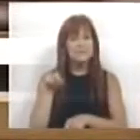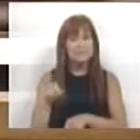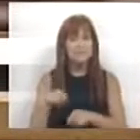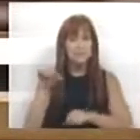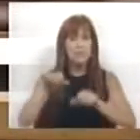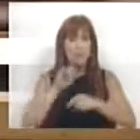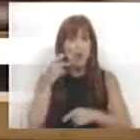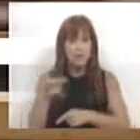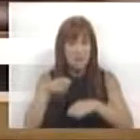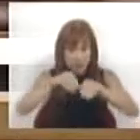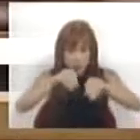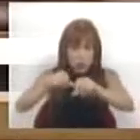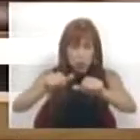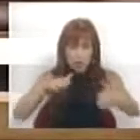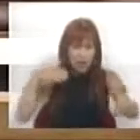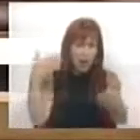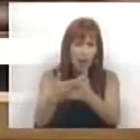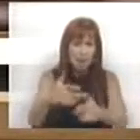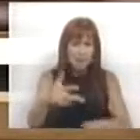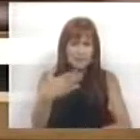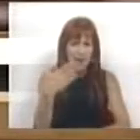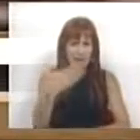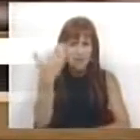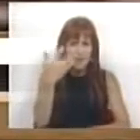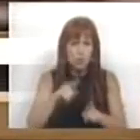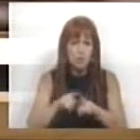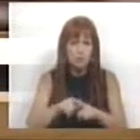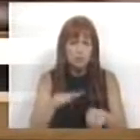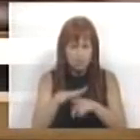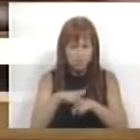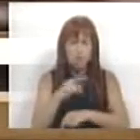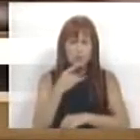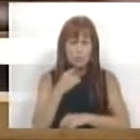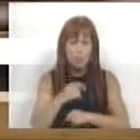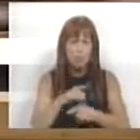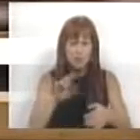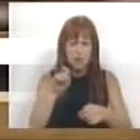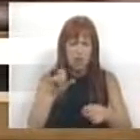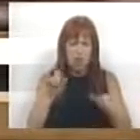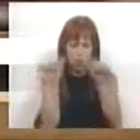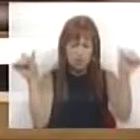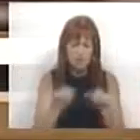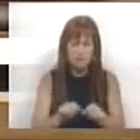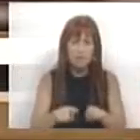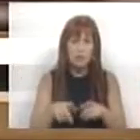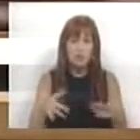glifosato pode permanecer no solo até 60 dias e ter fortes impactos nos ecossistemas e